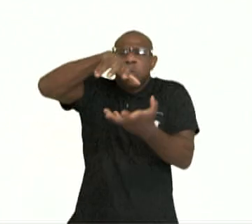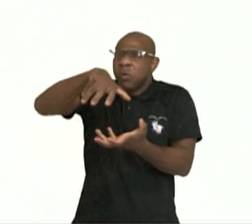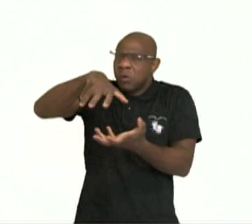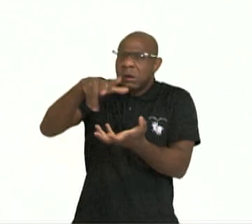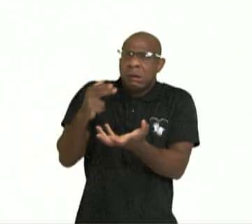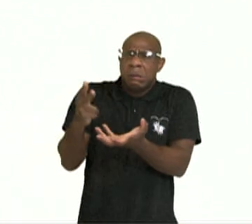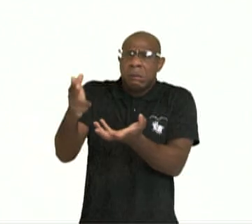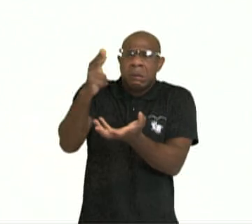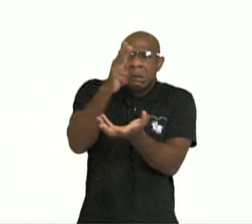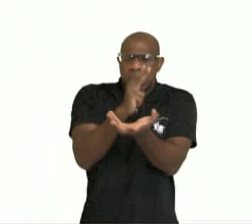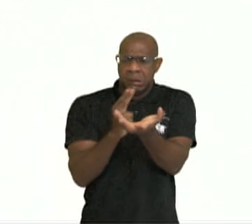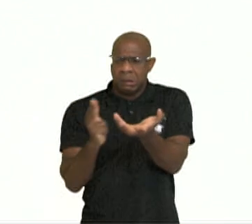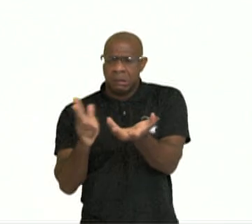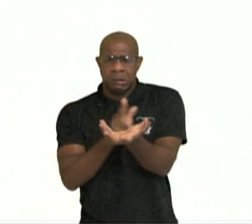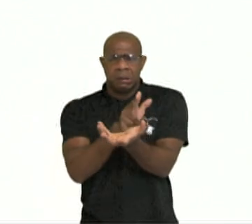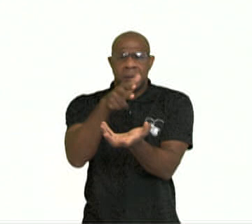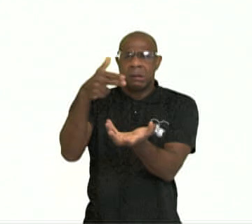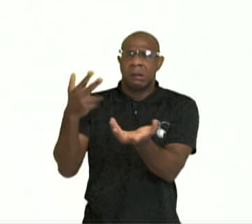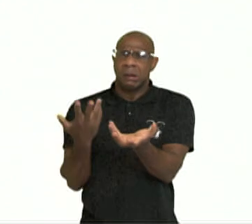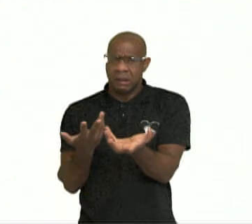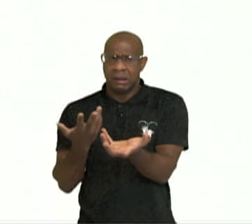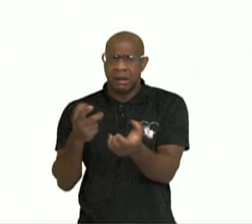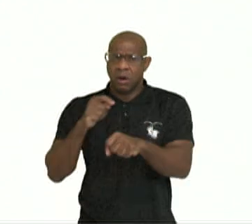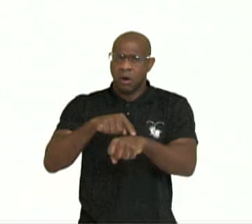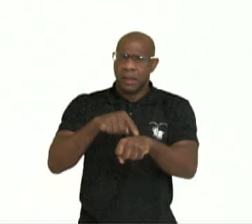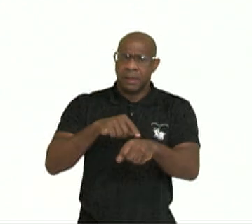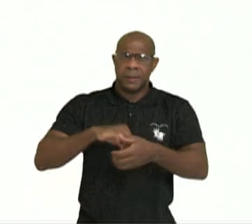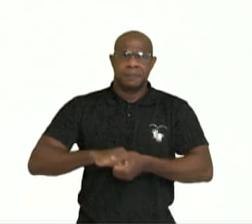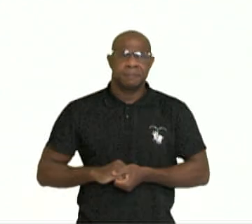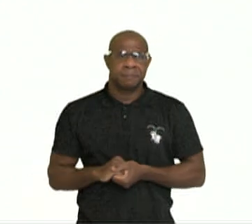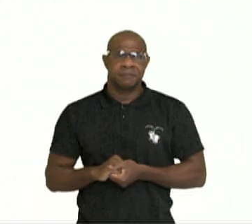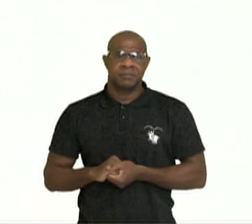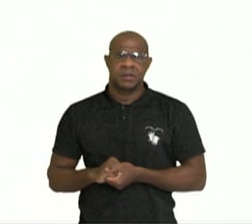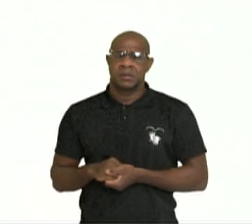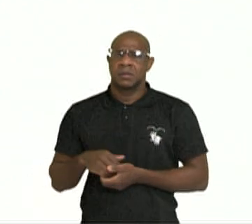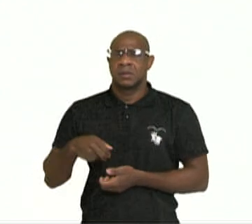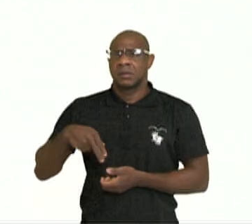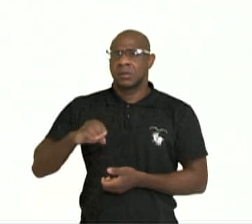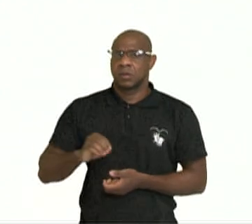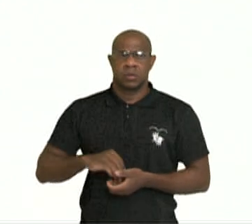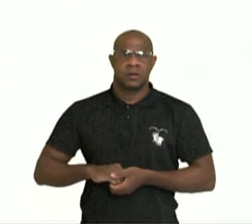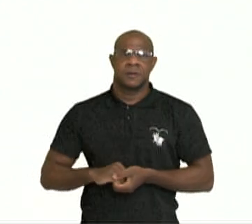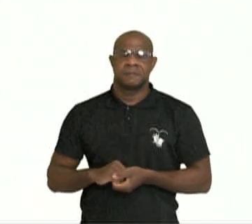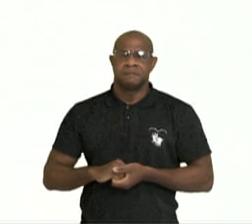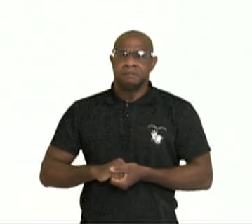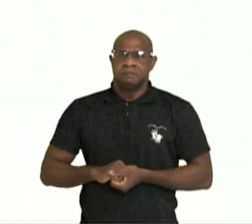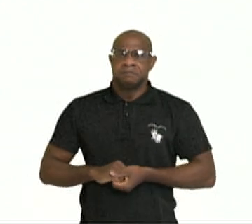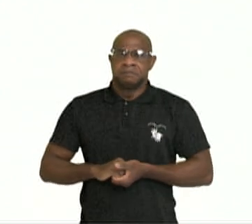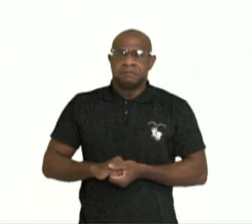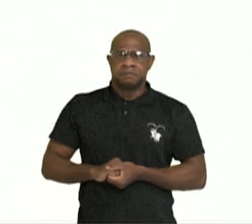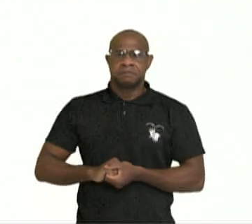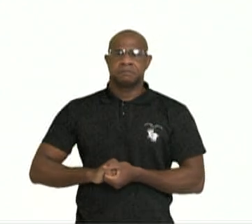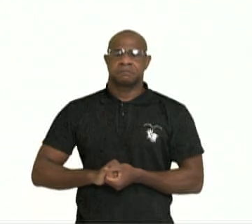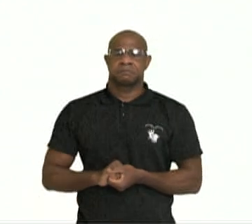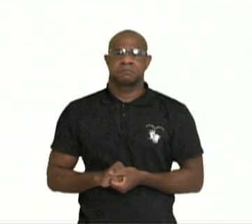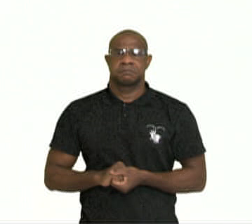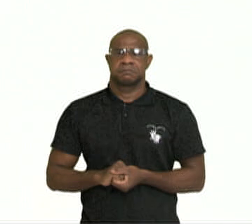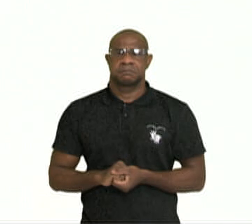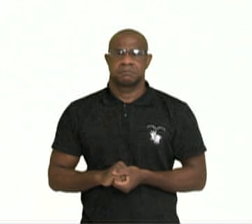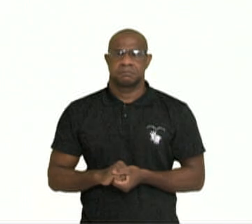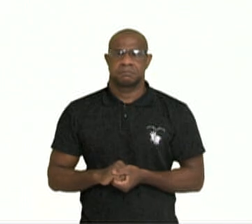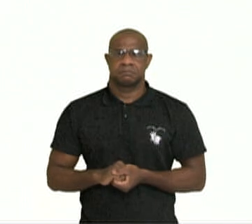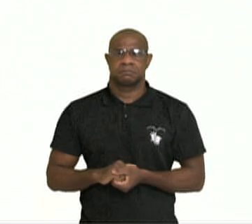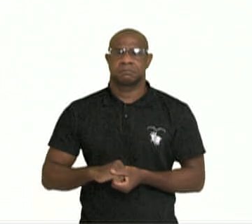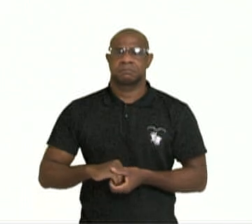planeta? Será? Acho que não, né? Olha aqui, ó. No. Pues en el mundo hay